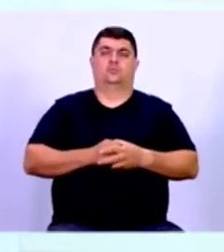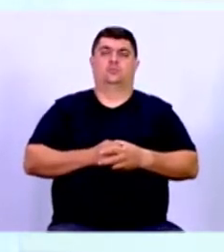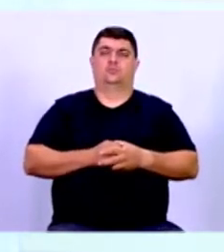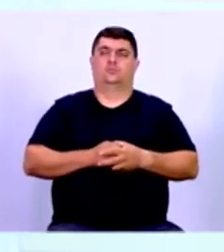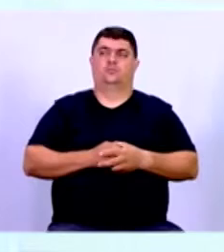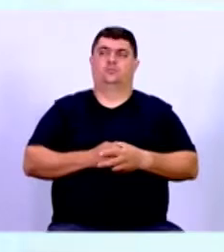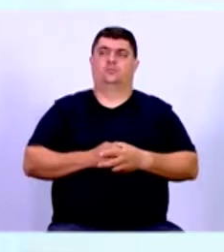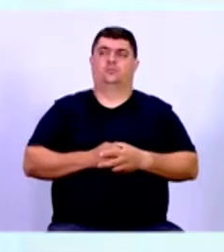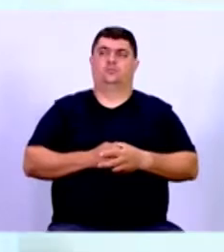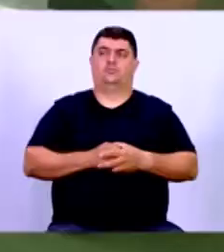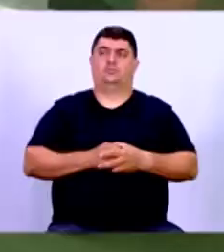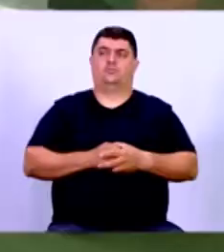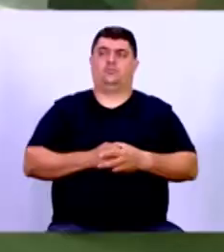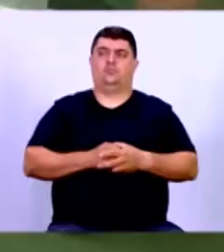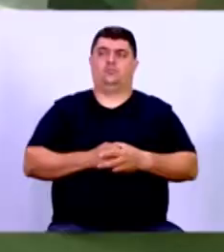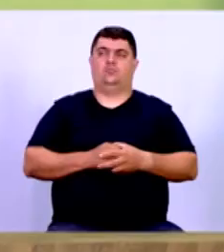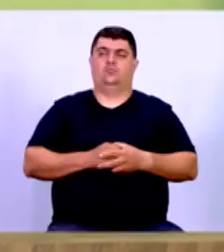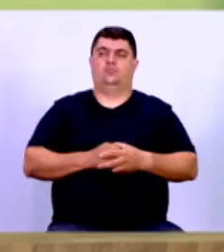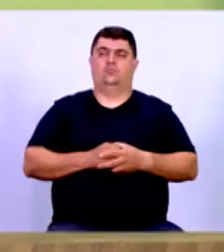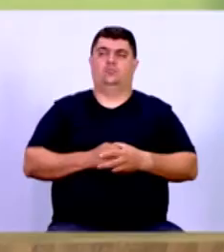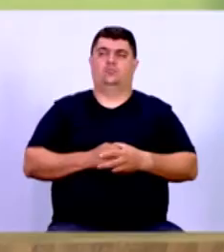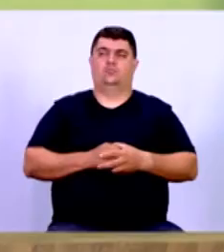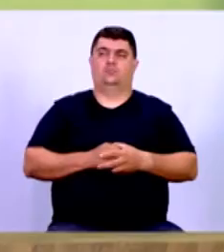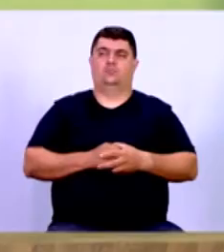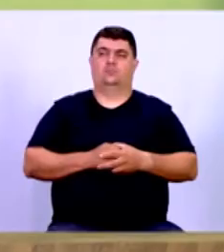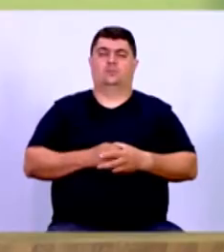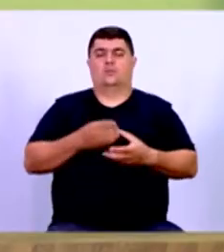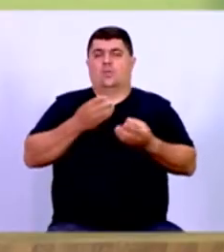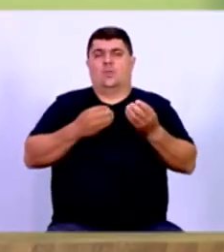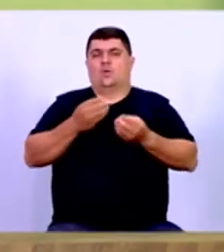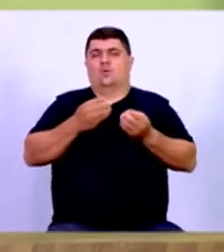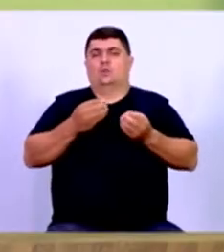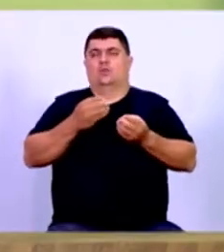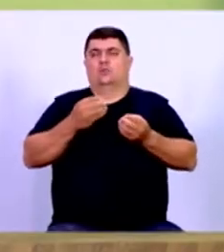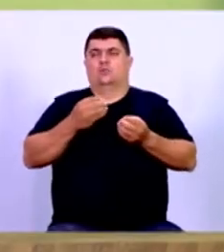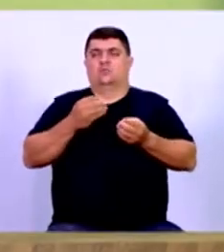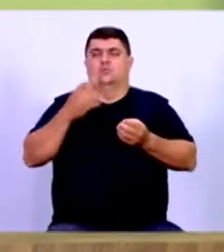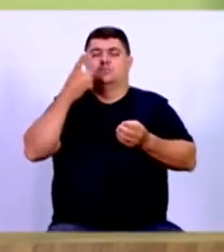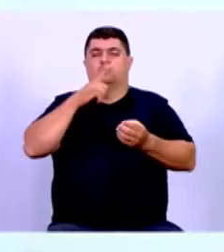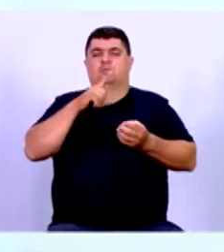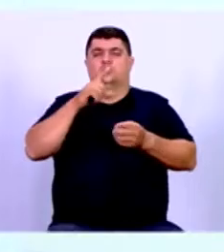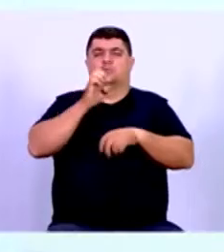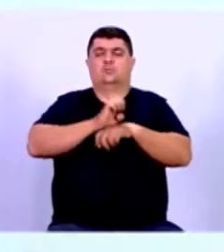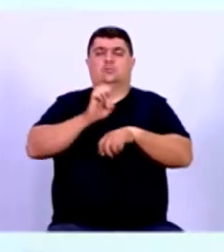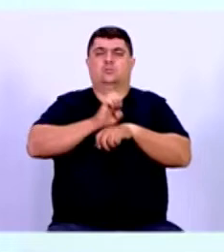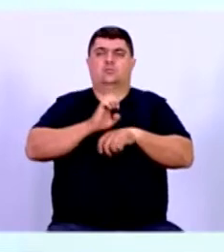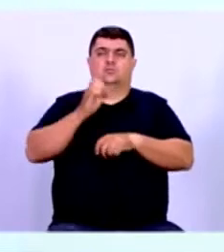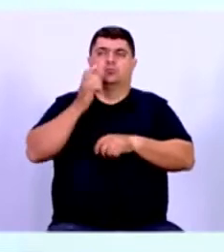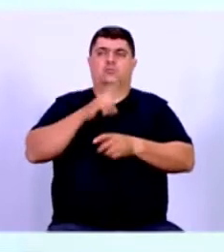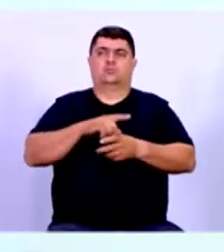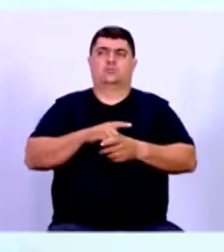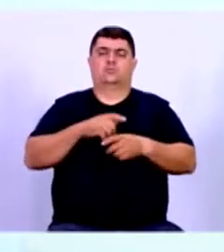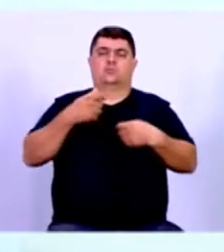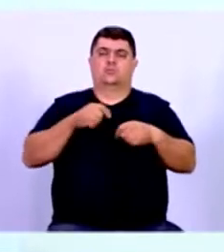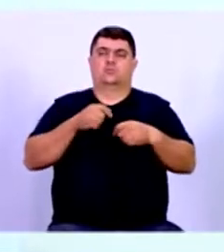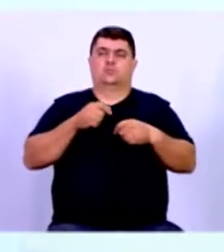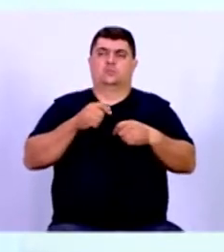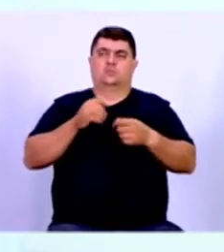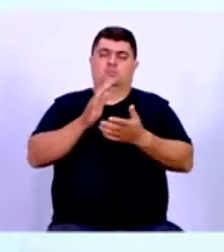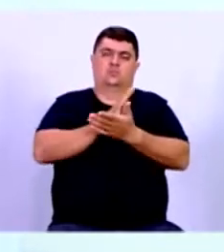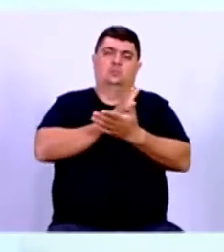de emprego. Quais, então, os requisitos aí que a senhora falou da concessão para ter o estágio? Vamos aos requisitos. São